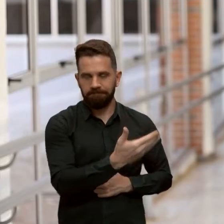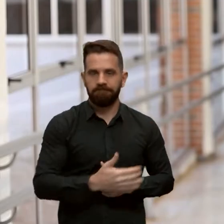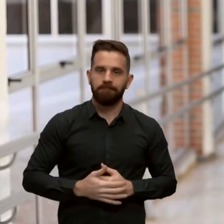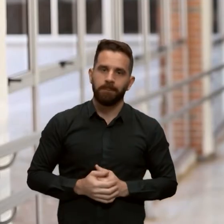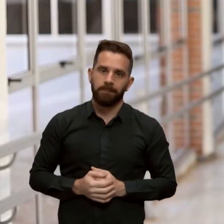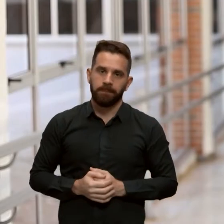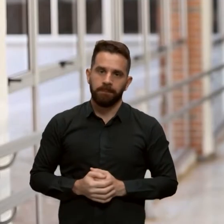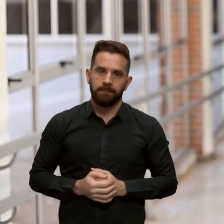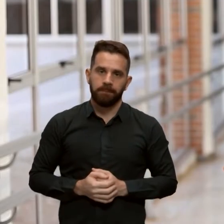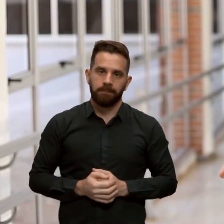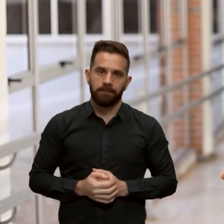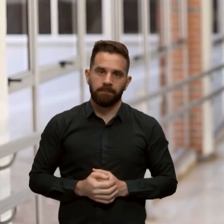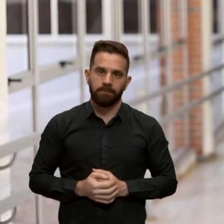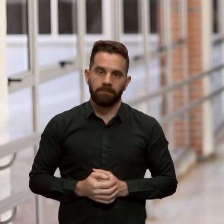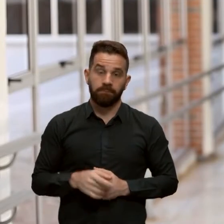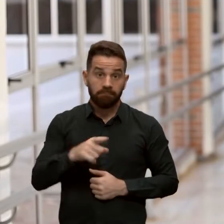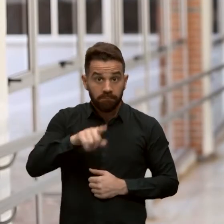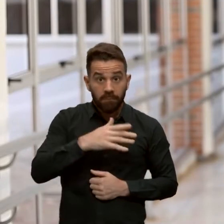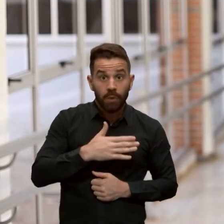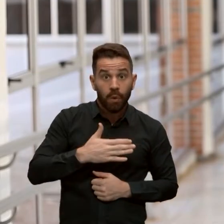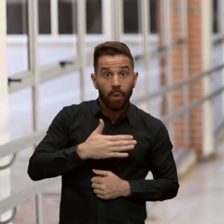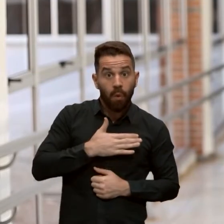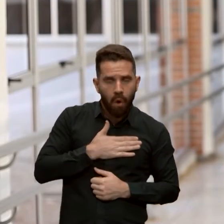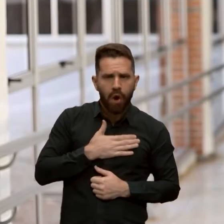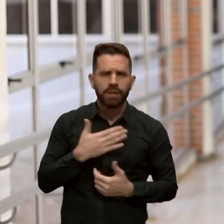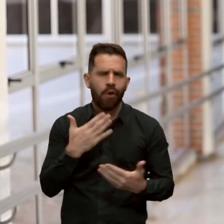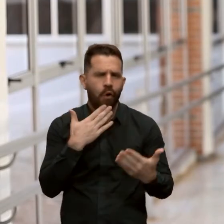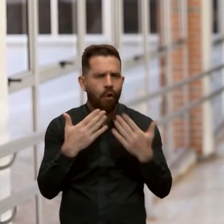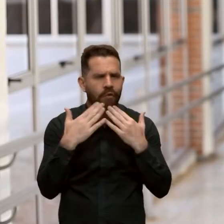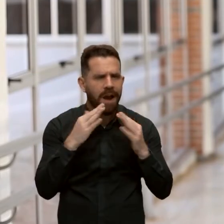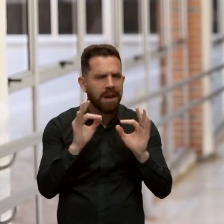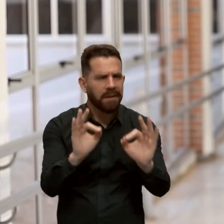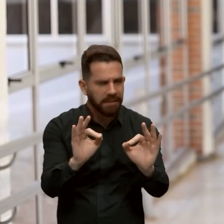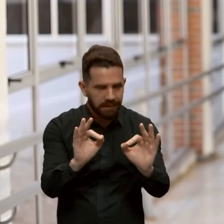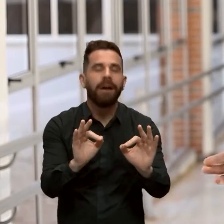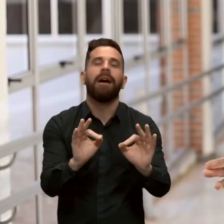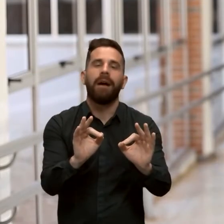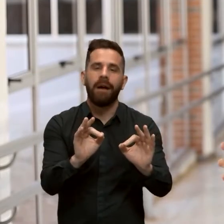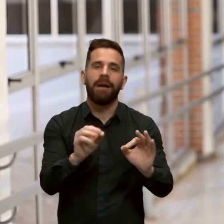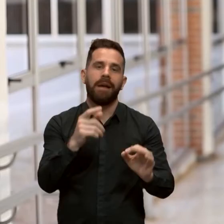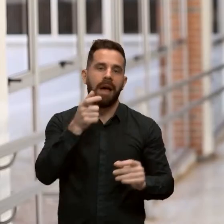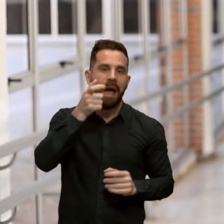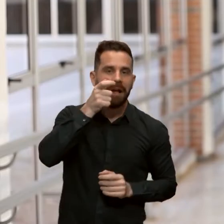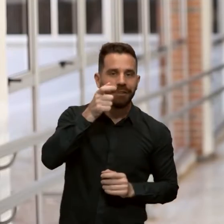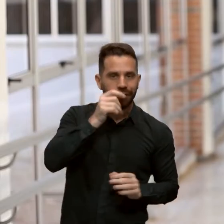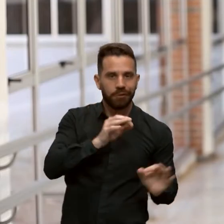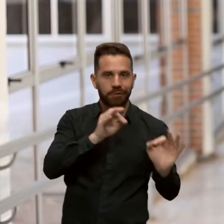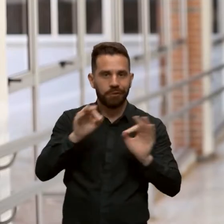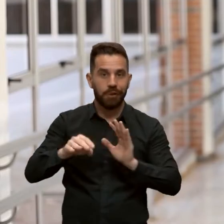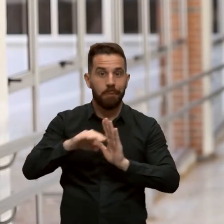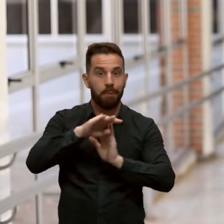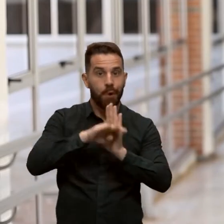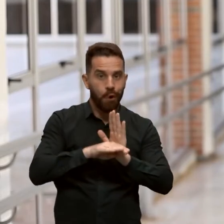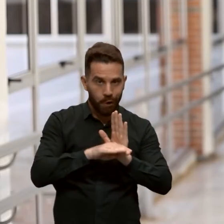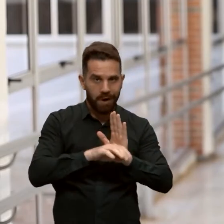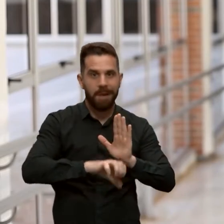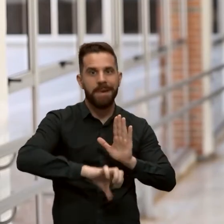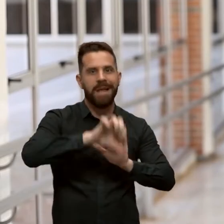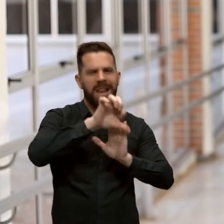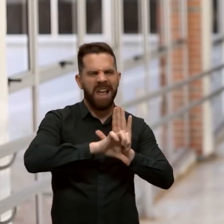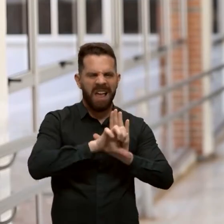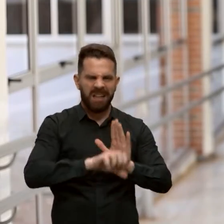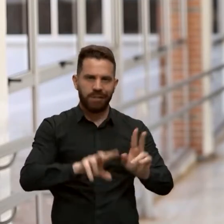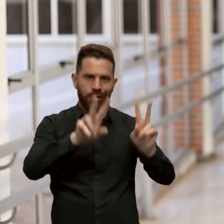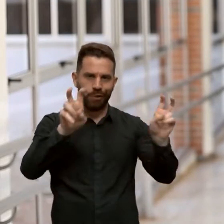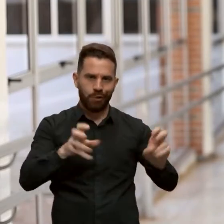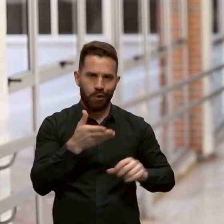proec.ufg.br. E se você gosta de uma boa conversa, assista ao programa Lattes Mas Não Morde. Ele é apresentado pelos